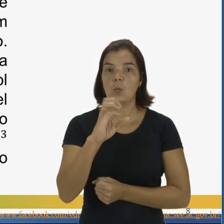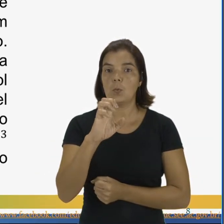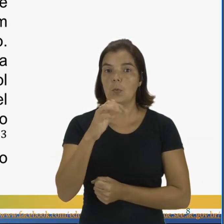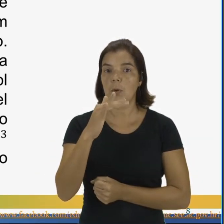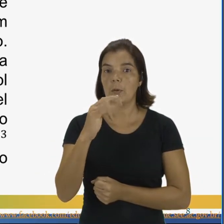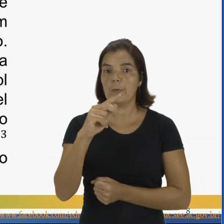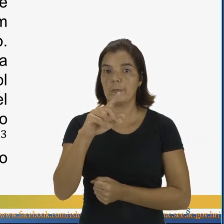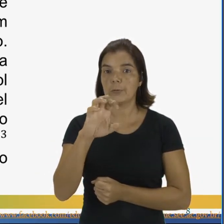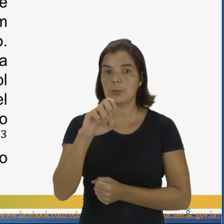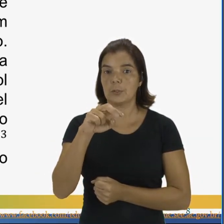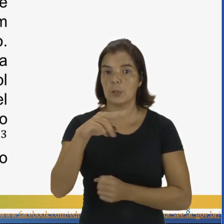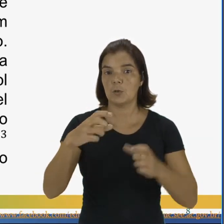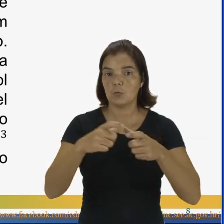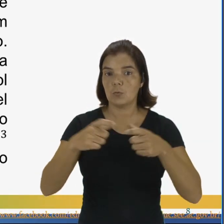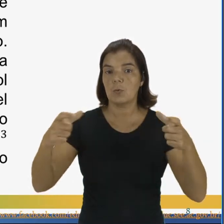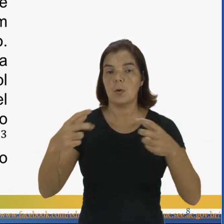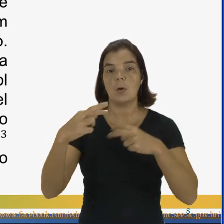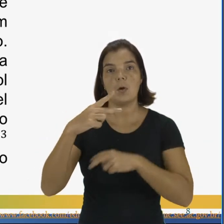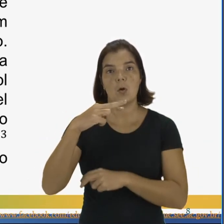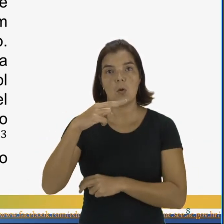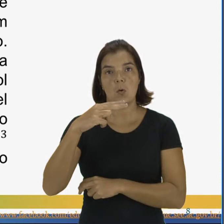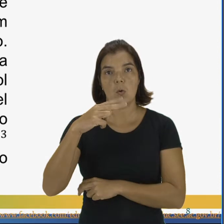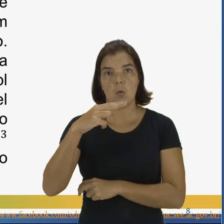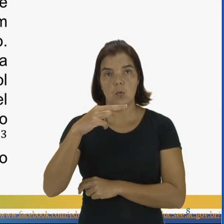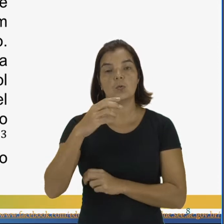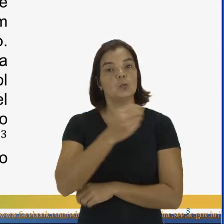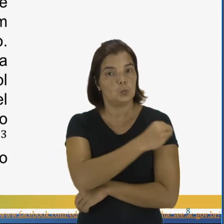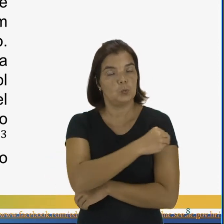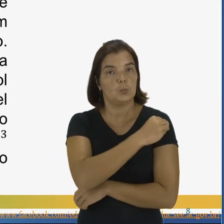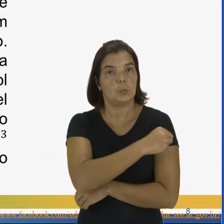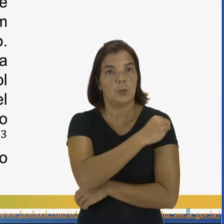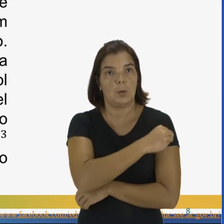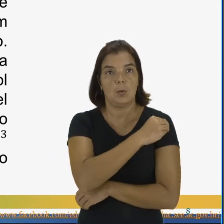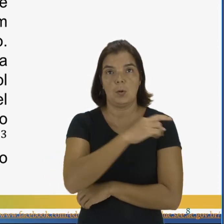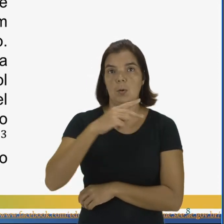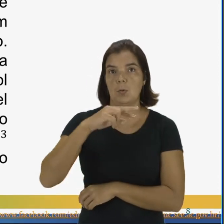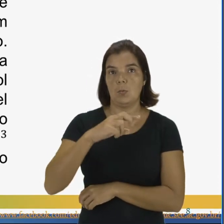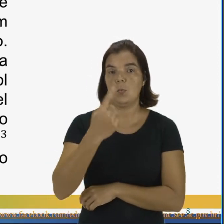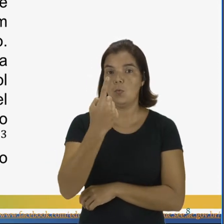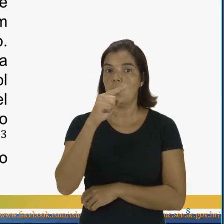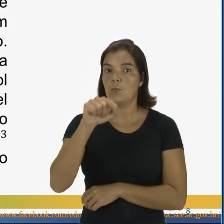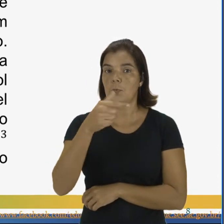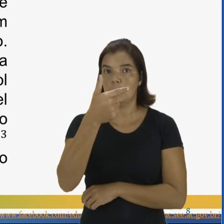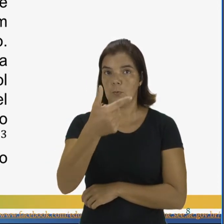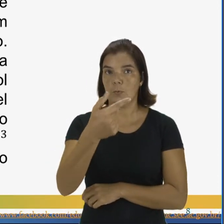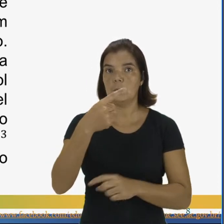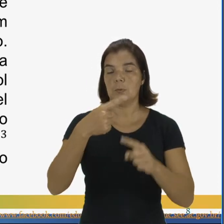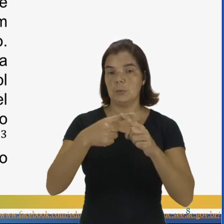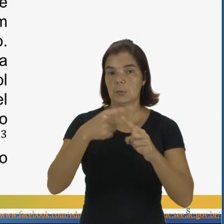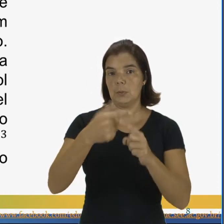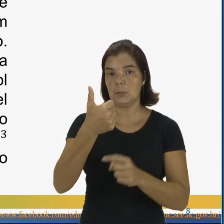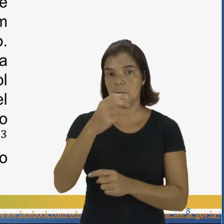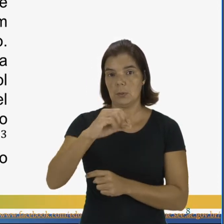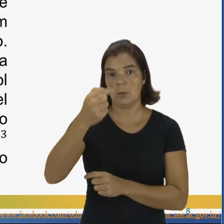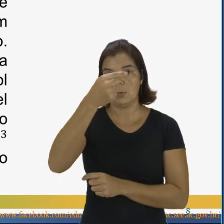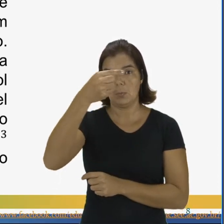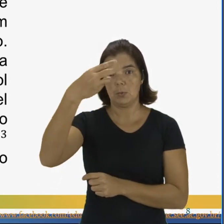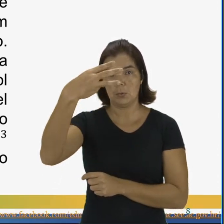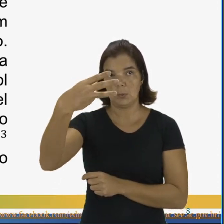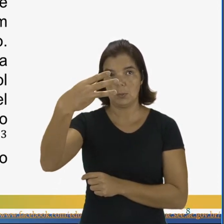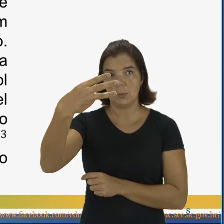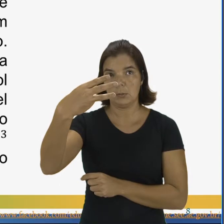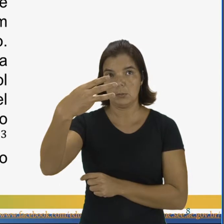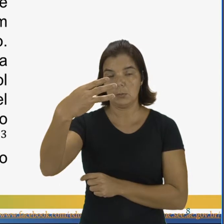de dilatação do álcool, no caso, igual a 1,2 vezes 10 elevado a